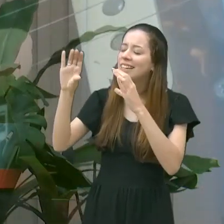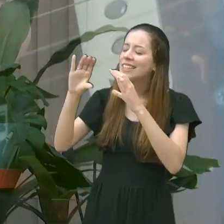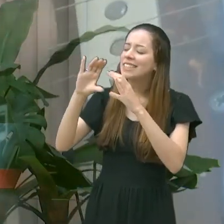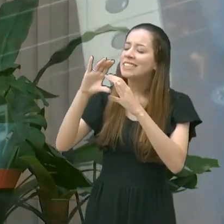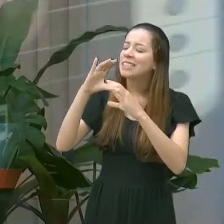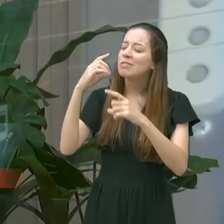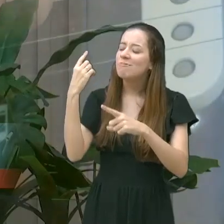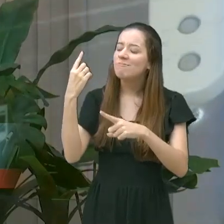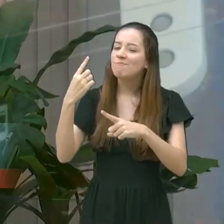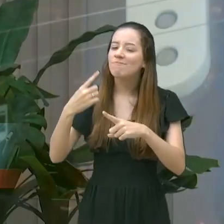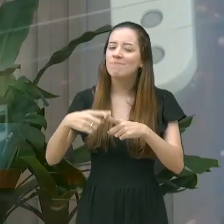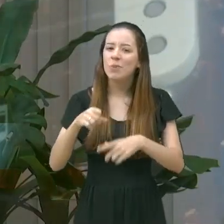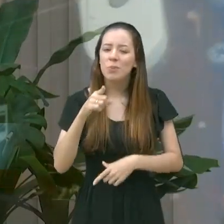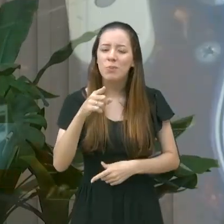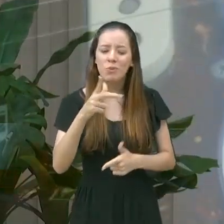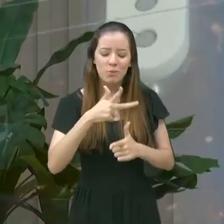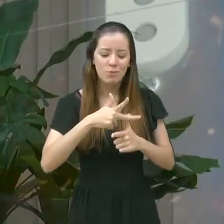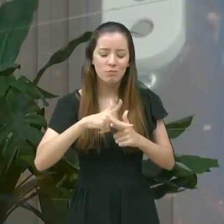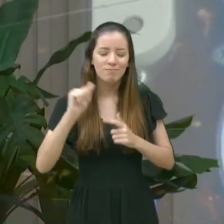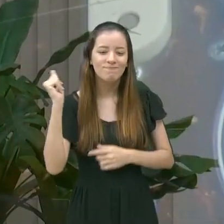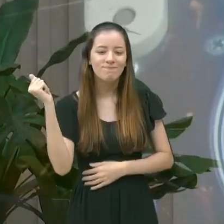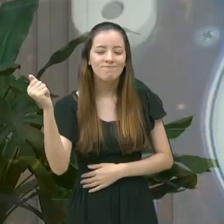do outro lado,